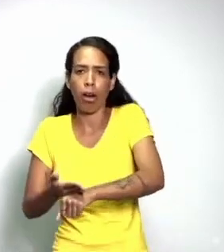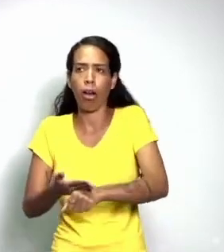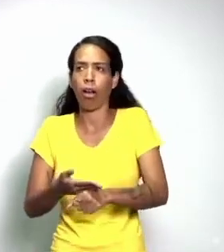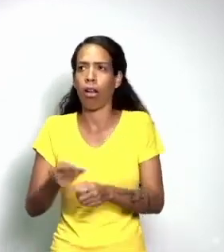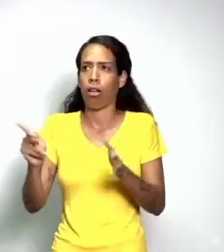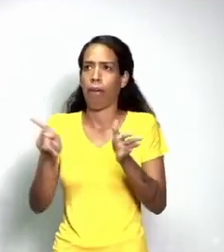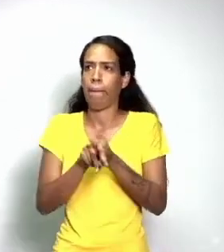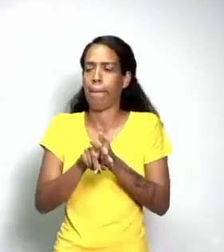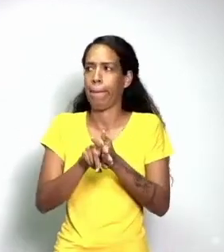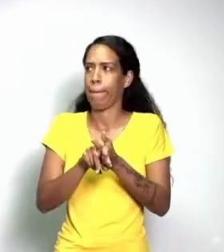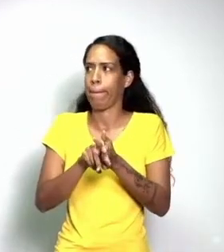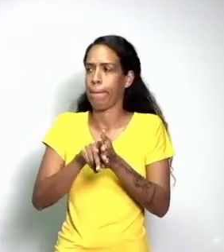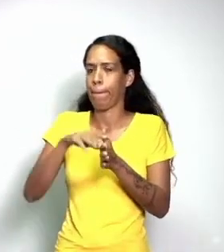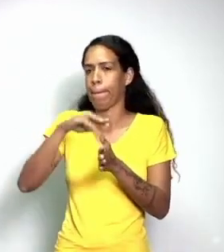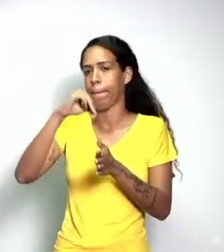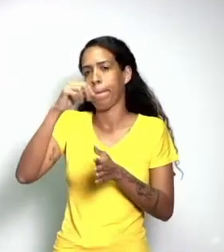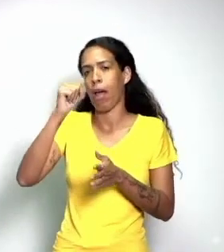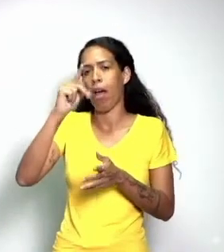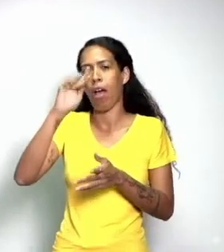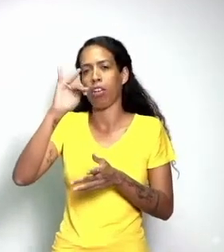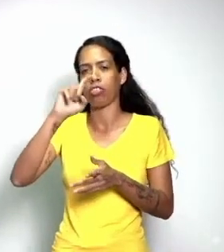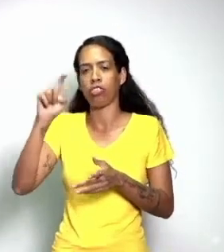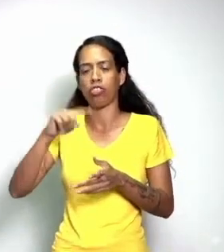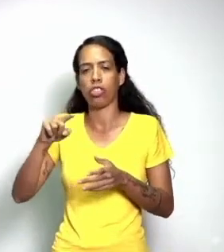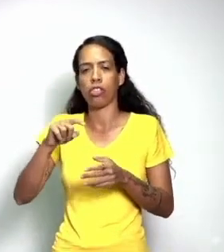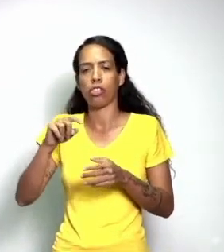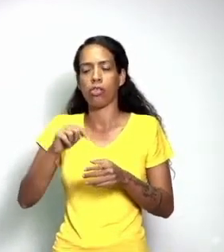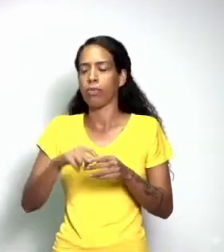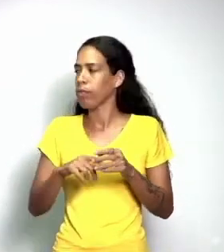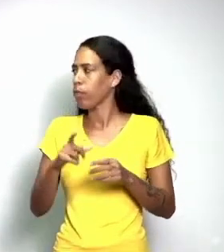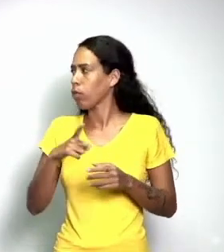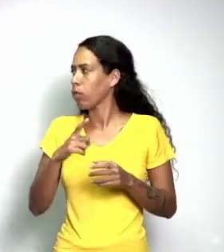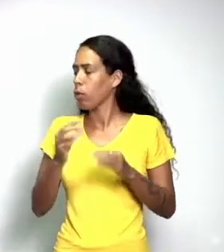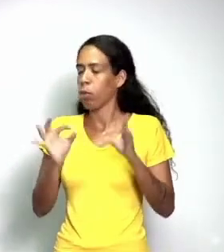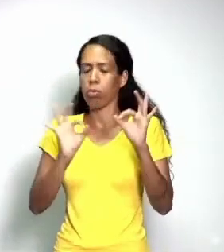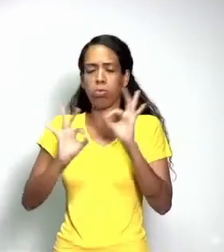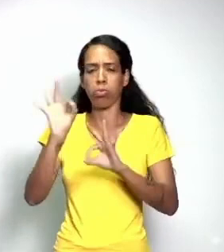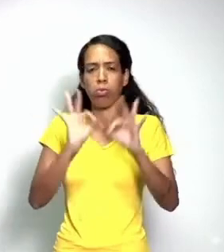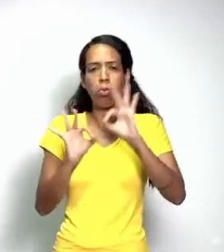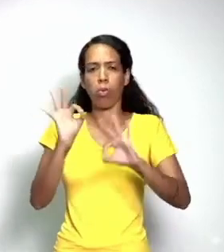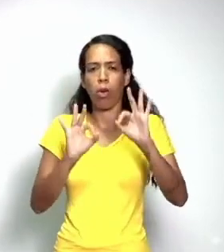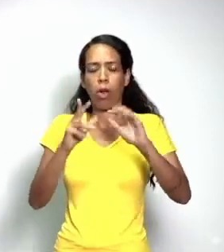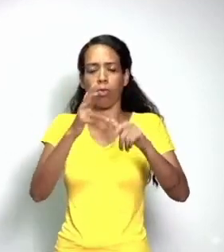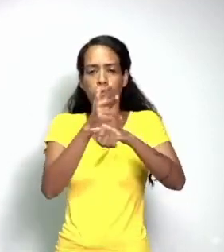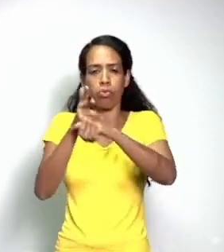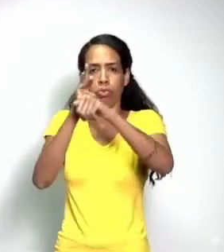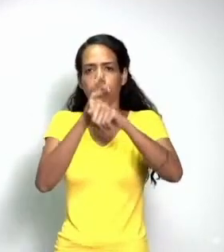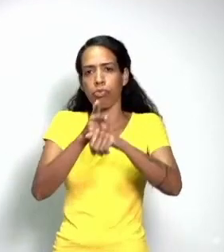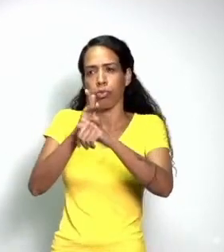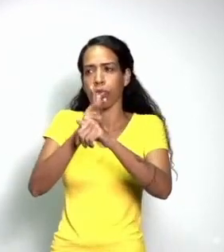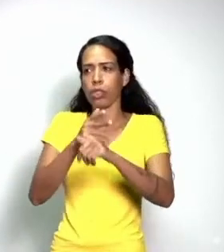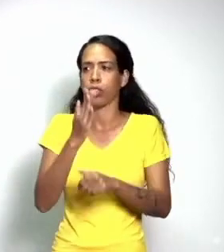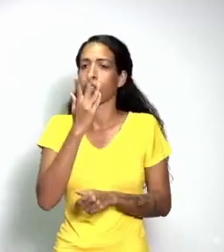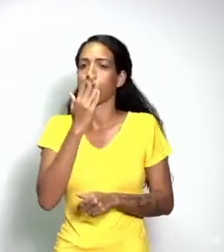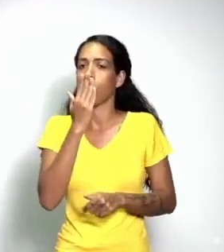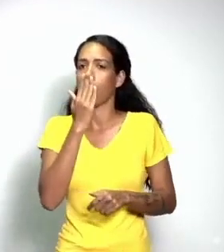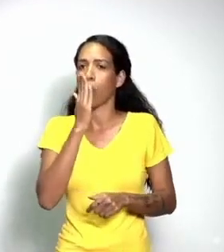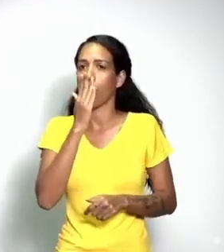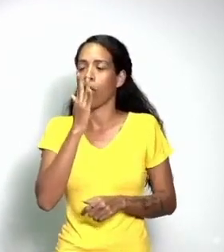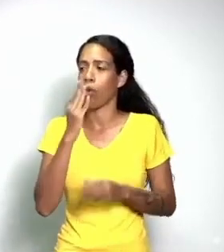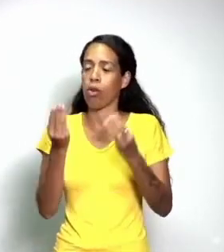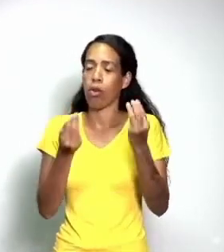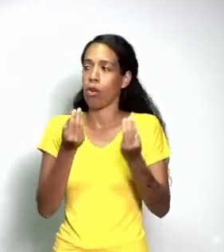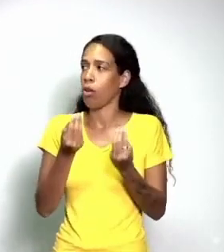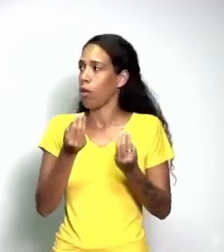própria matiz, e a gente, para garantir que tenha um certo padrão, a gente vai usar essas cartelas como uma